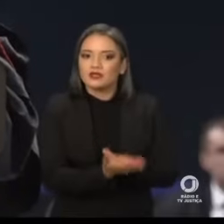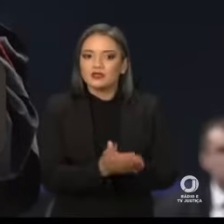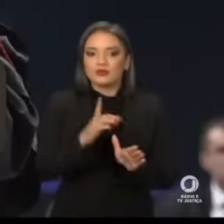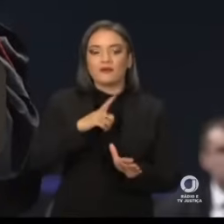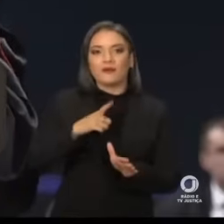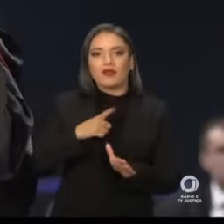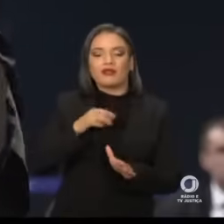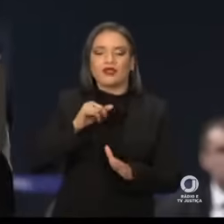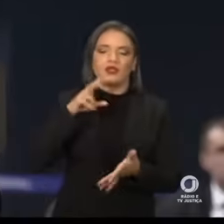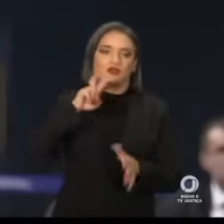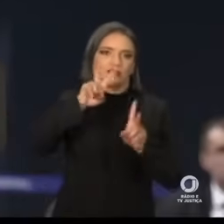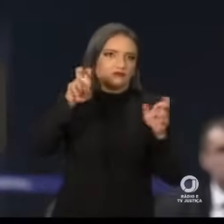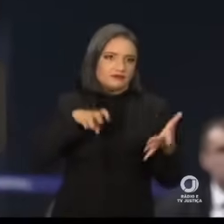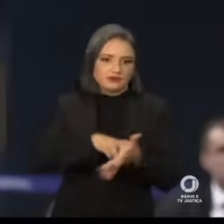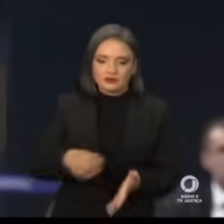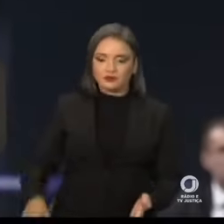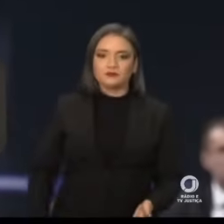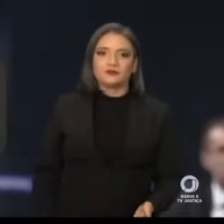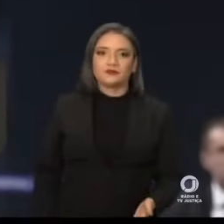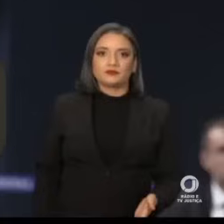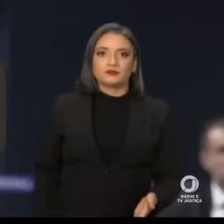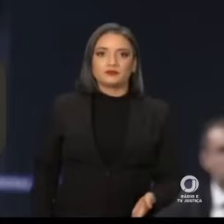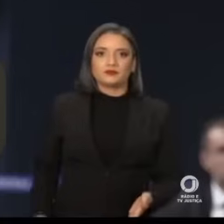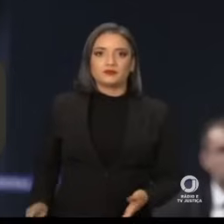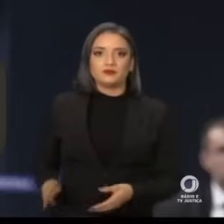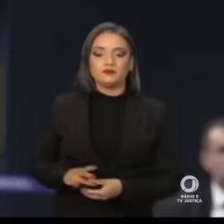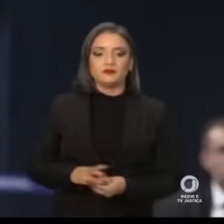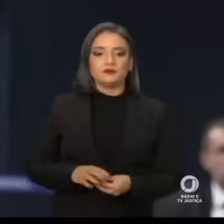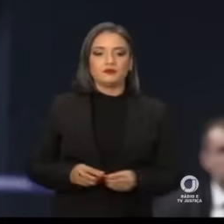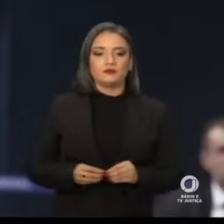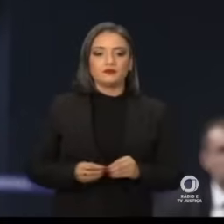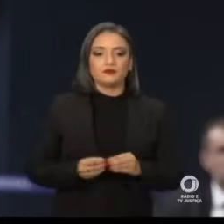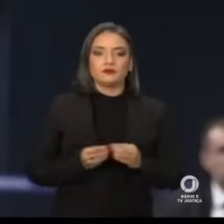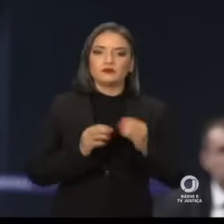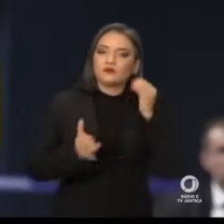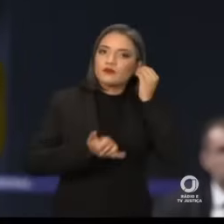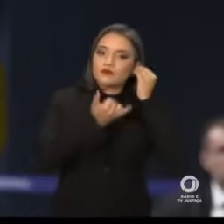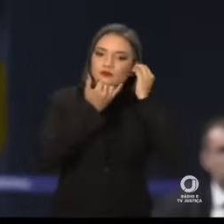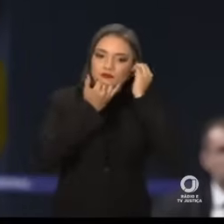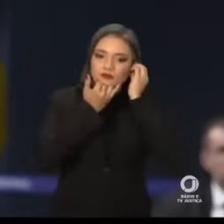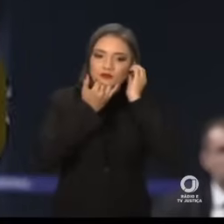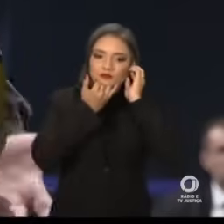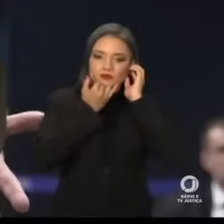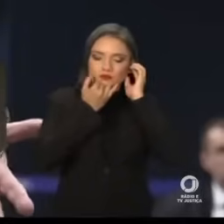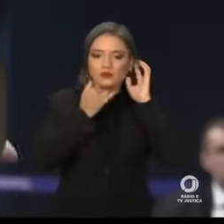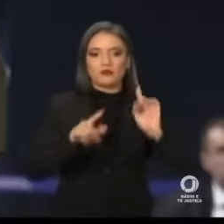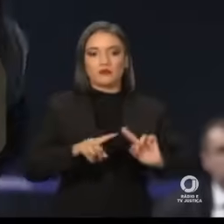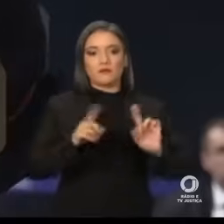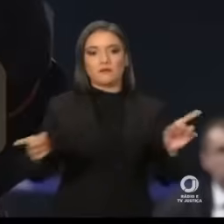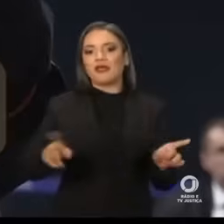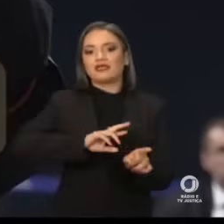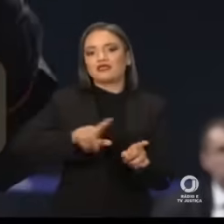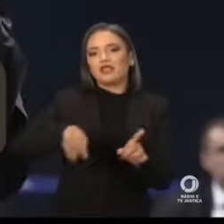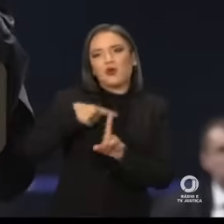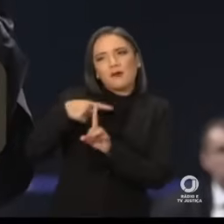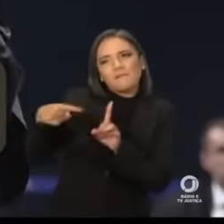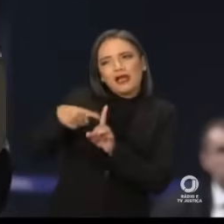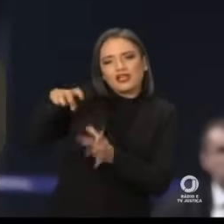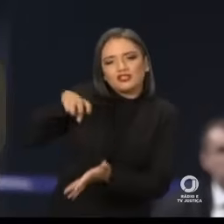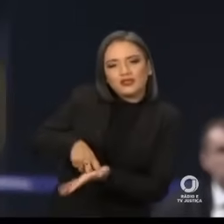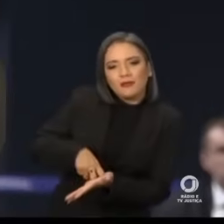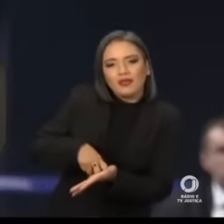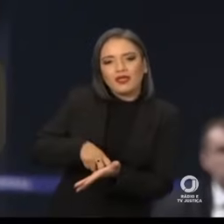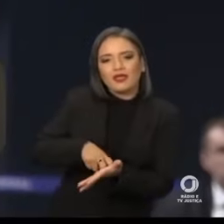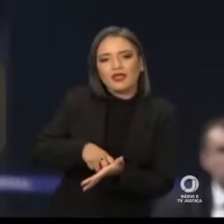condenação. Mas não é, na verdade, uma parte da pena em função de ela ter uma parte de omissões